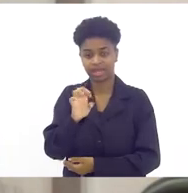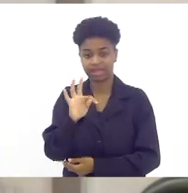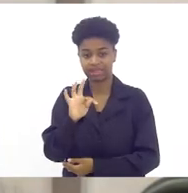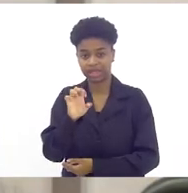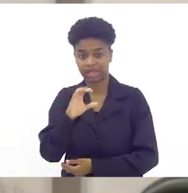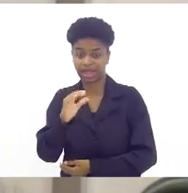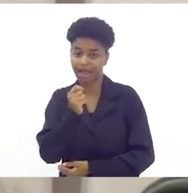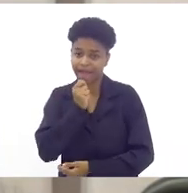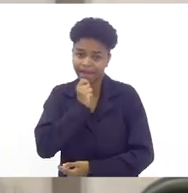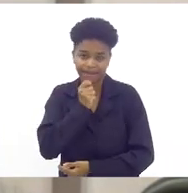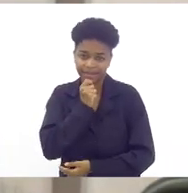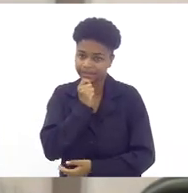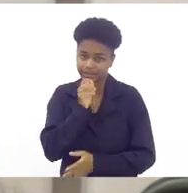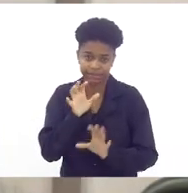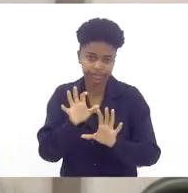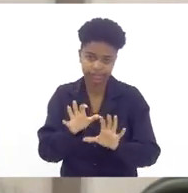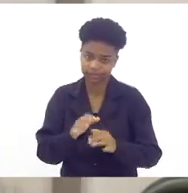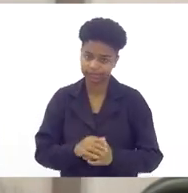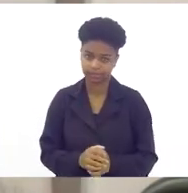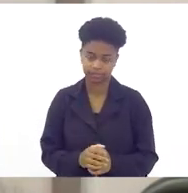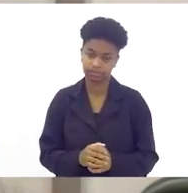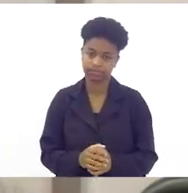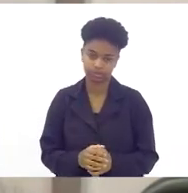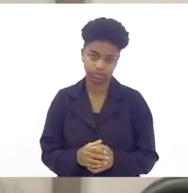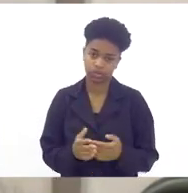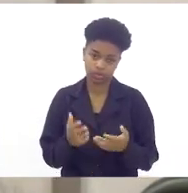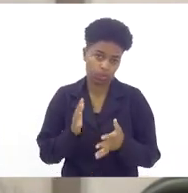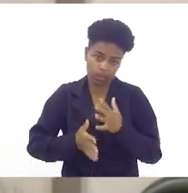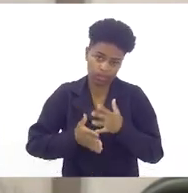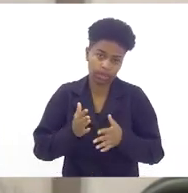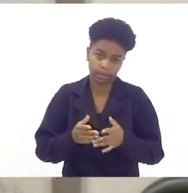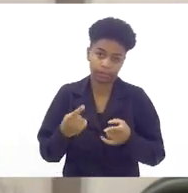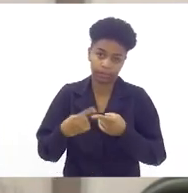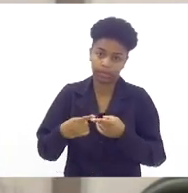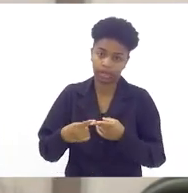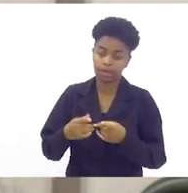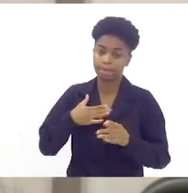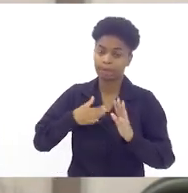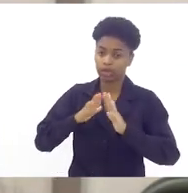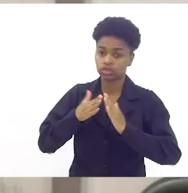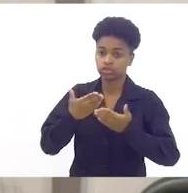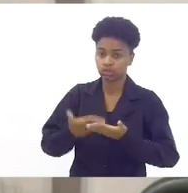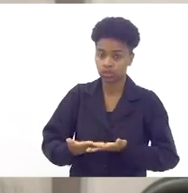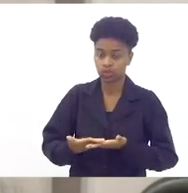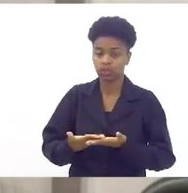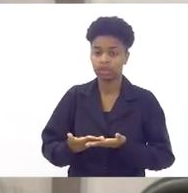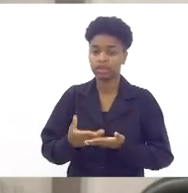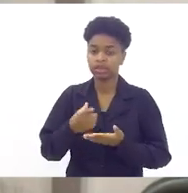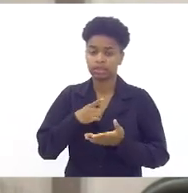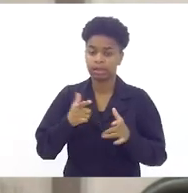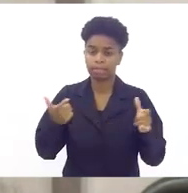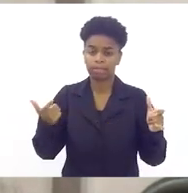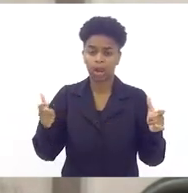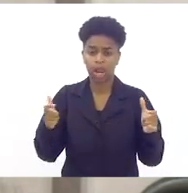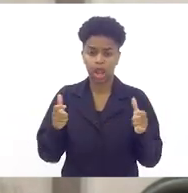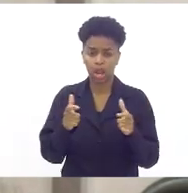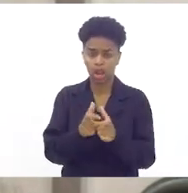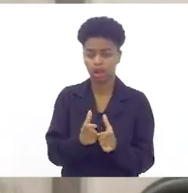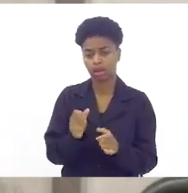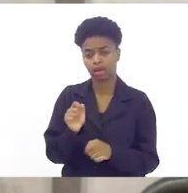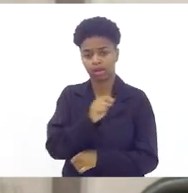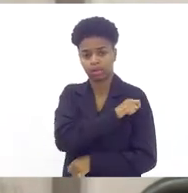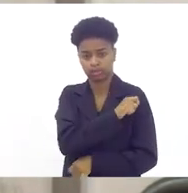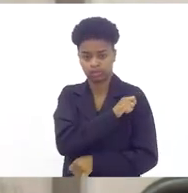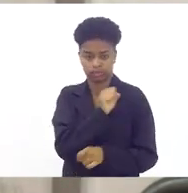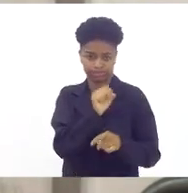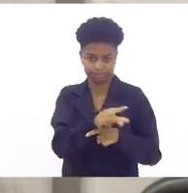é muito complicada de sucateamento o próprio Visconde de Mauá teve uma redução muito grande do número de alunos eu